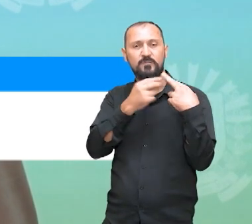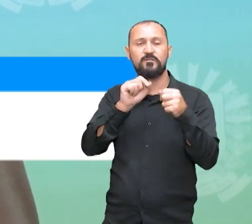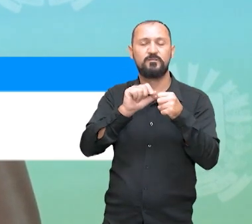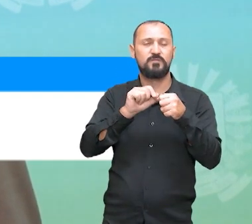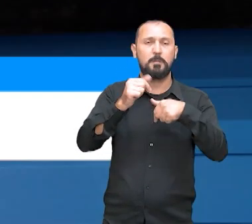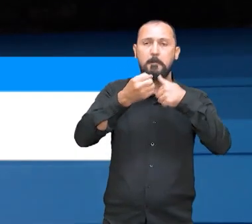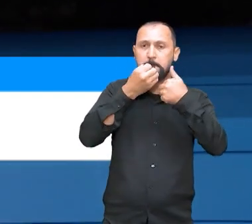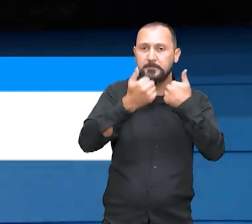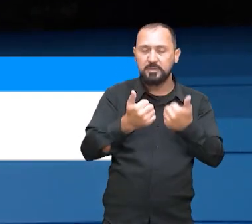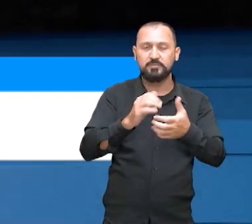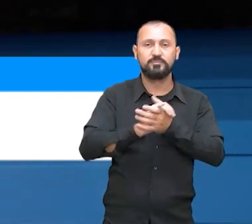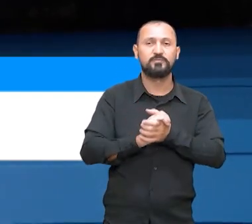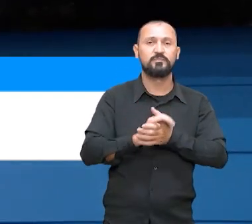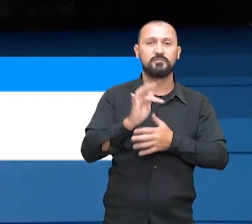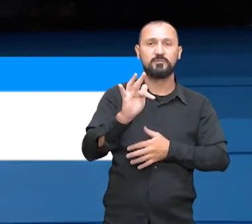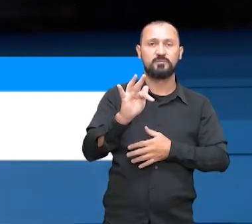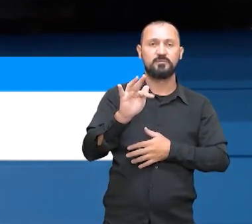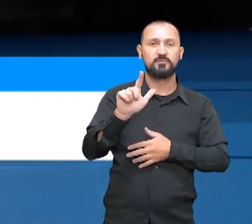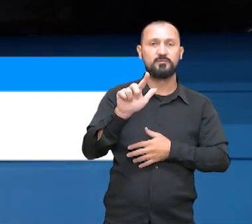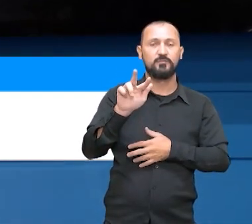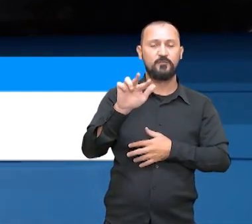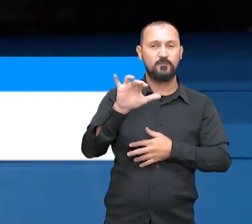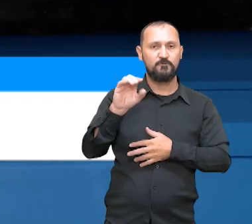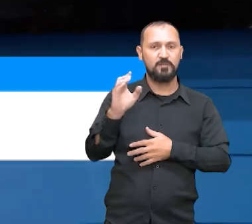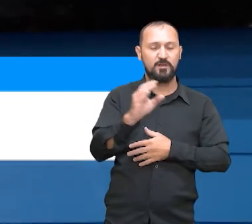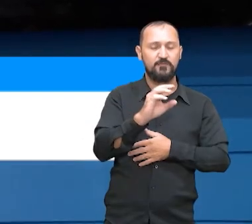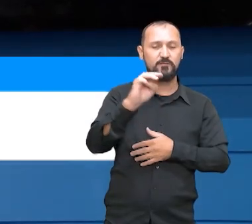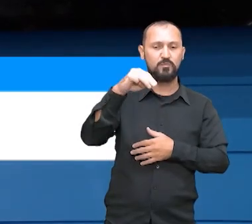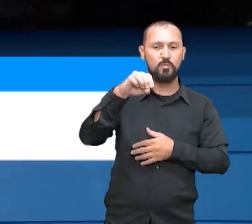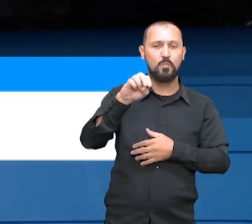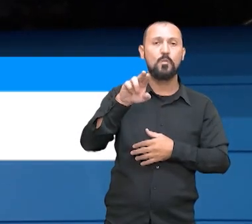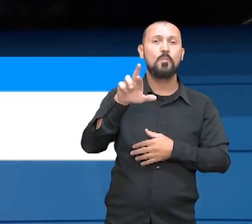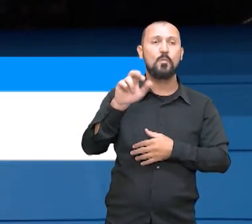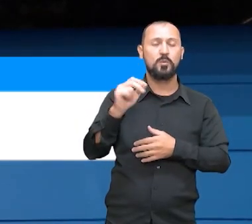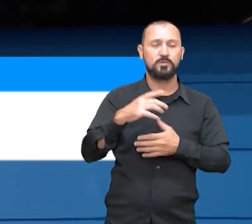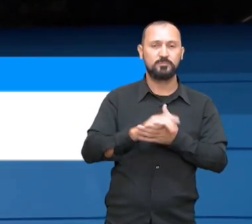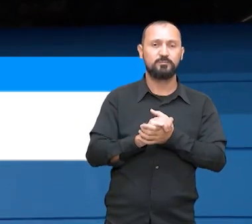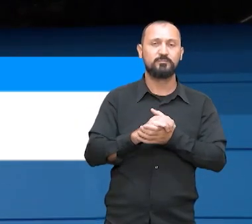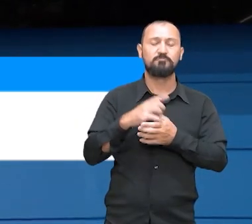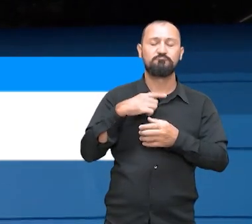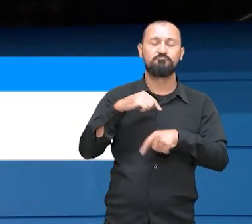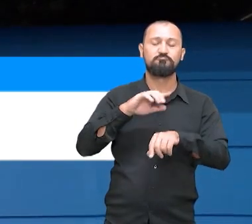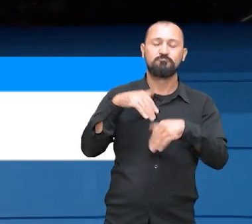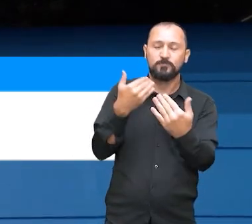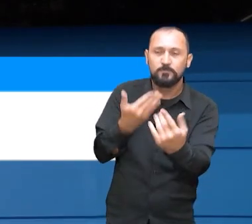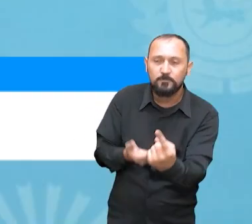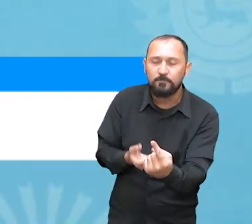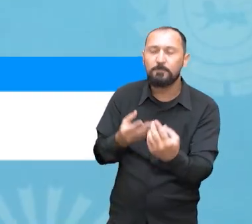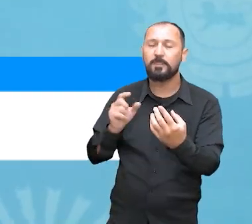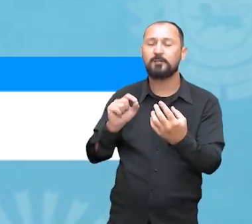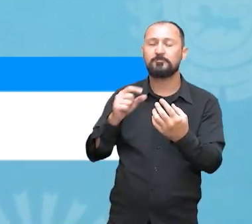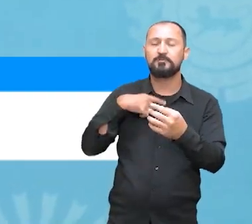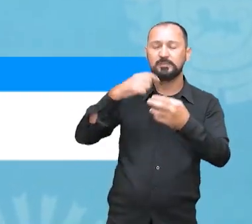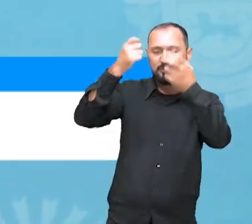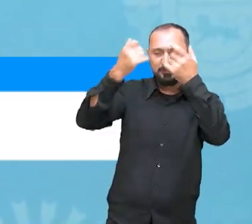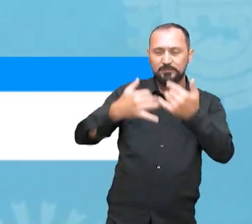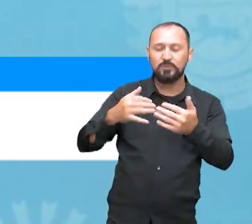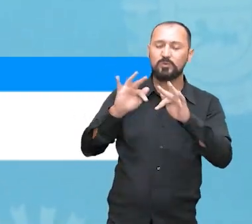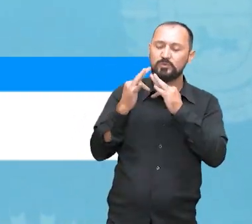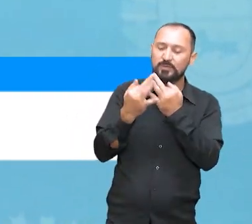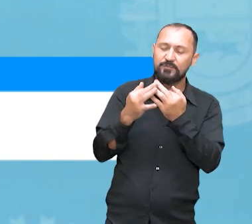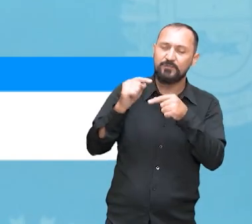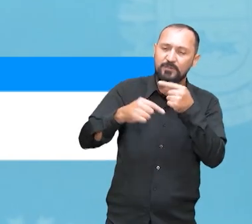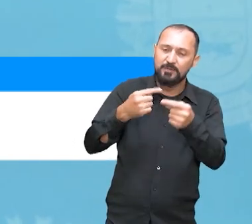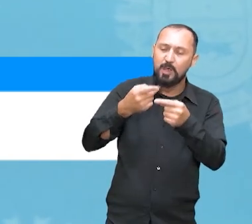bem feito. Flávio Moura, filho do deputado Cabo Almir, recebeu as homenagens e falou do